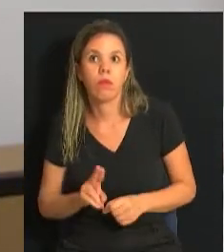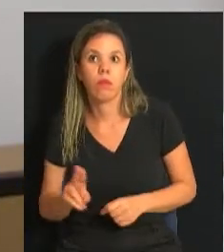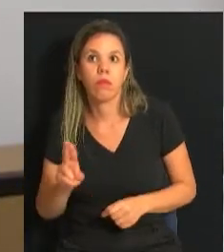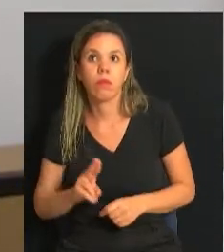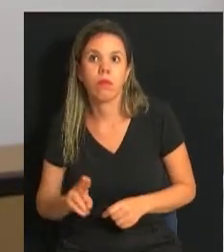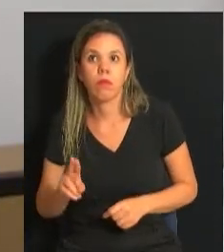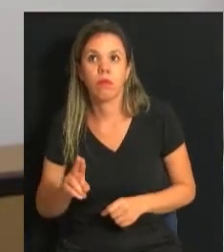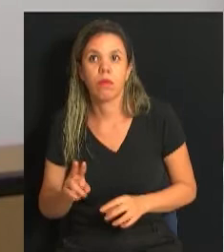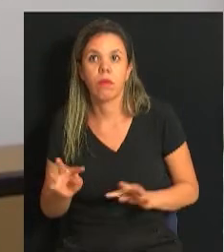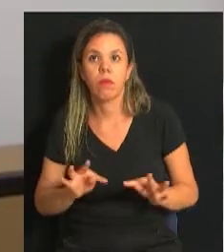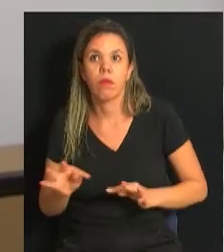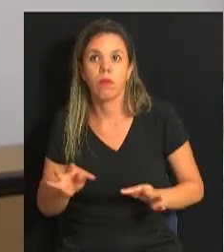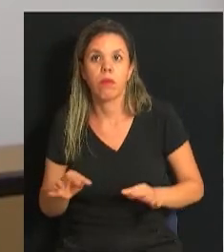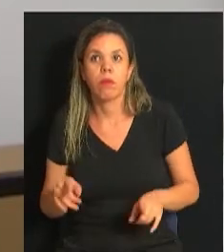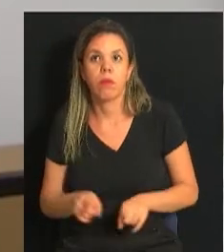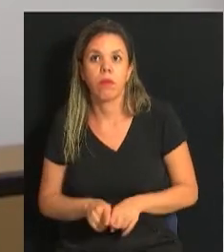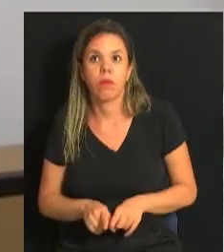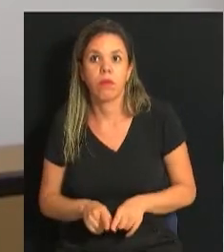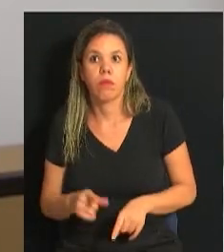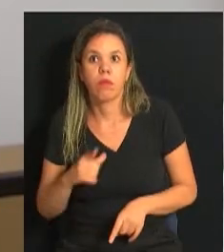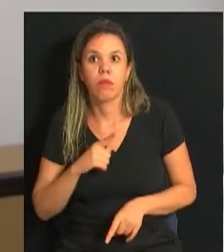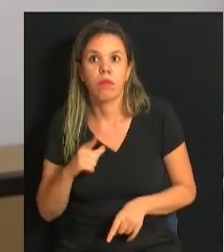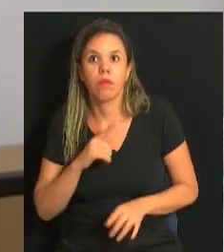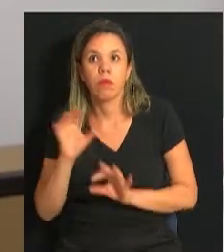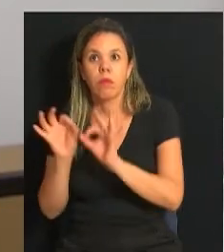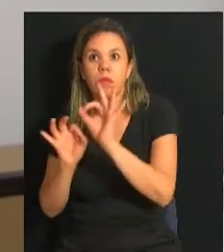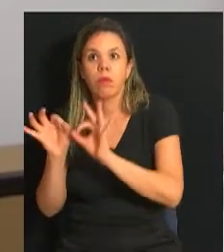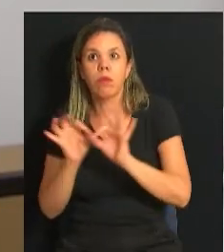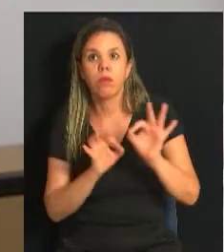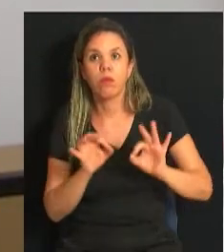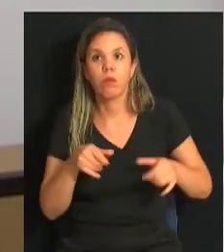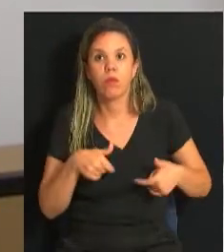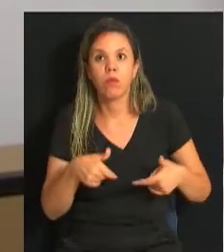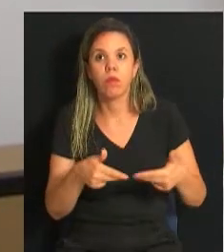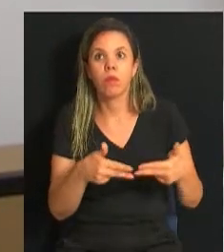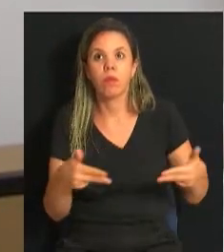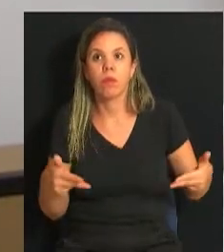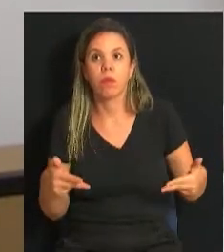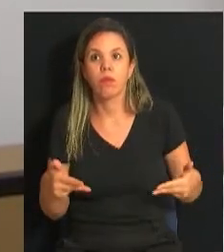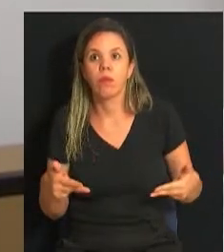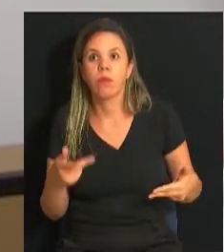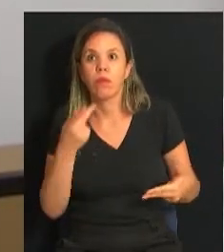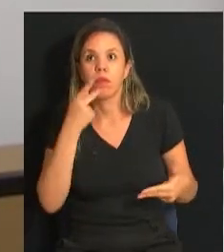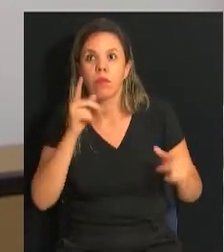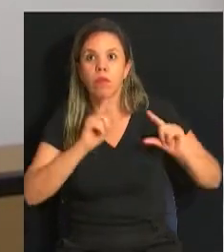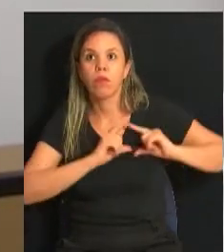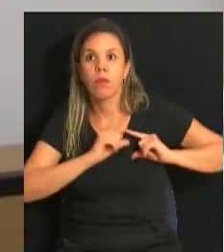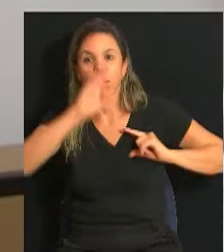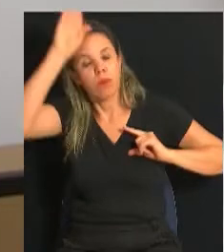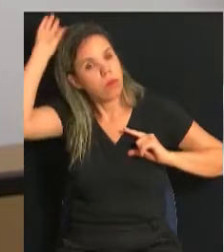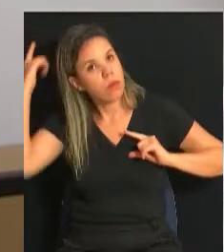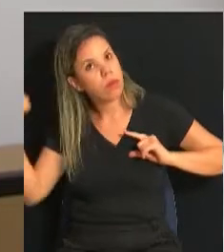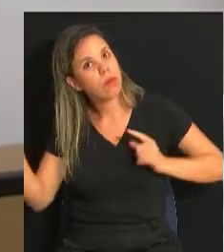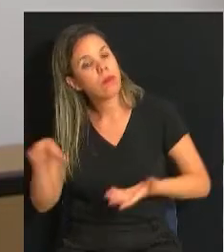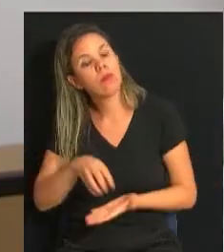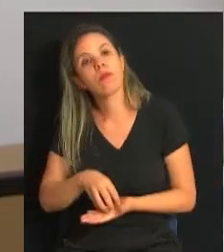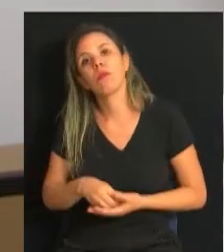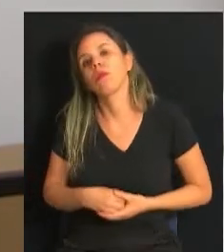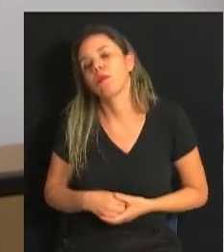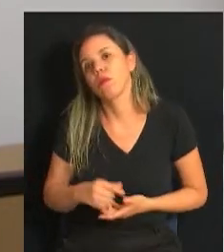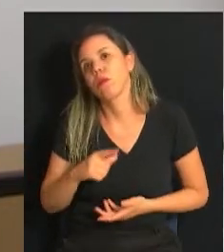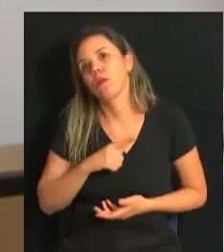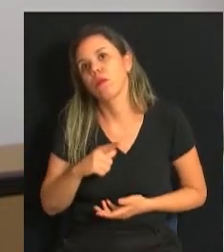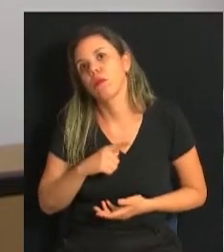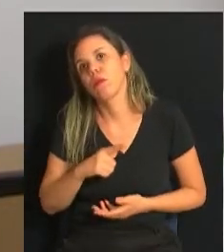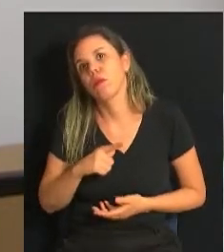a prevenção também tem um planejamento de atuação eu sinto a Defesa Civil mas há outros órgãos nós